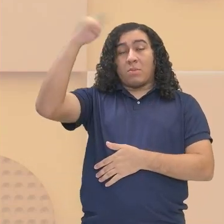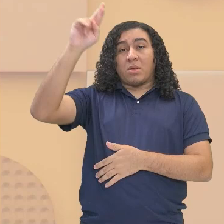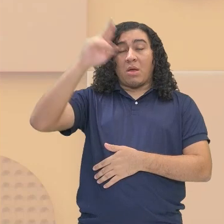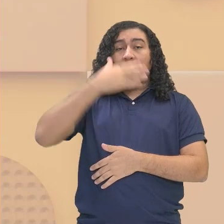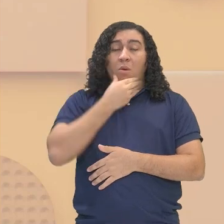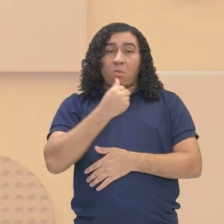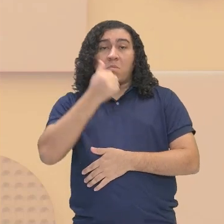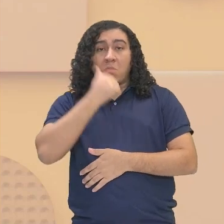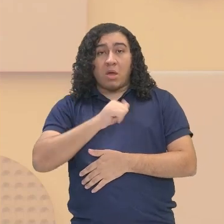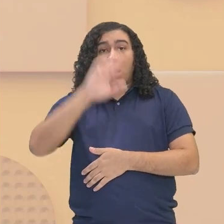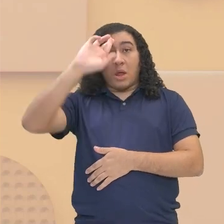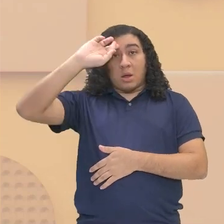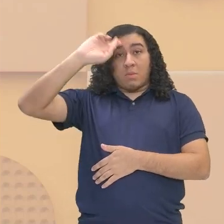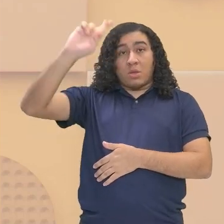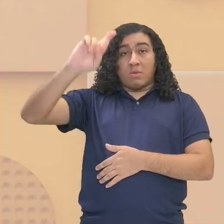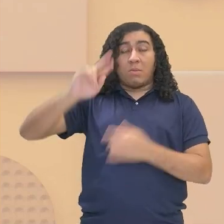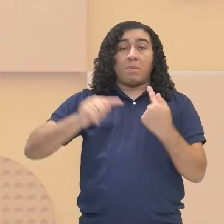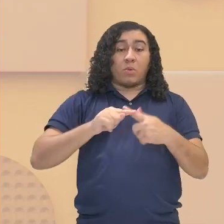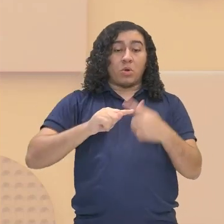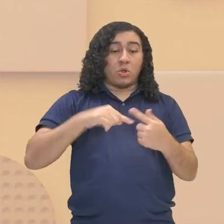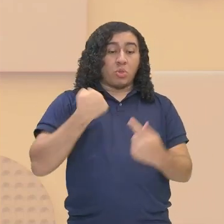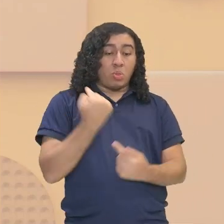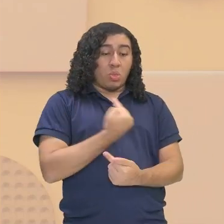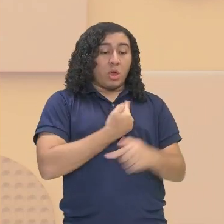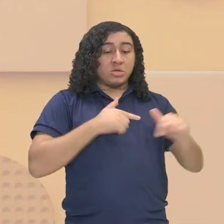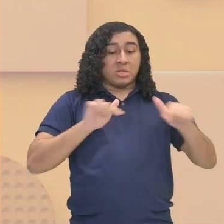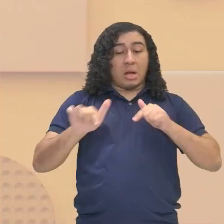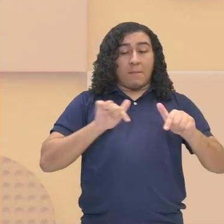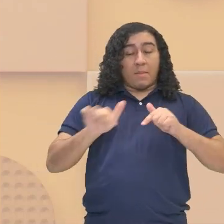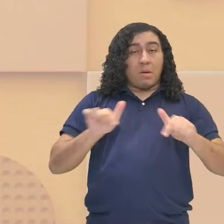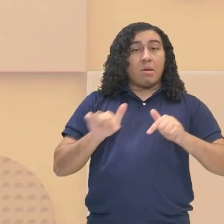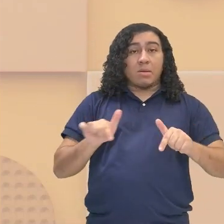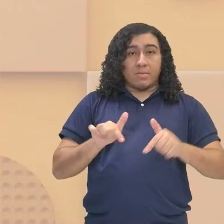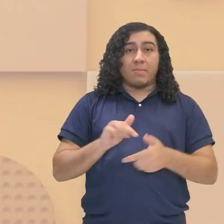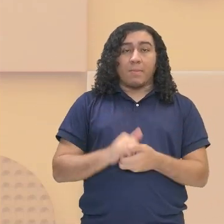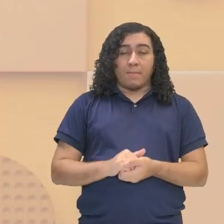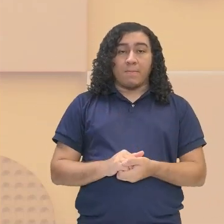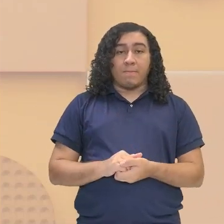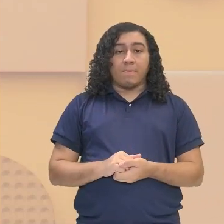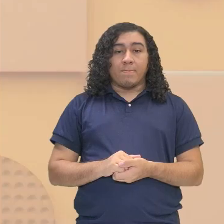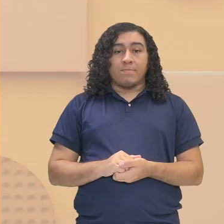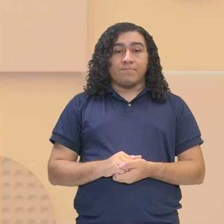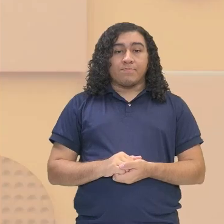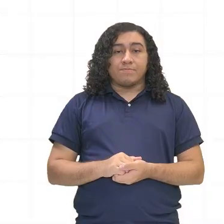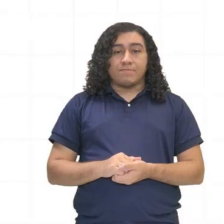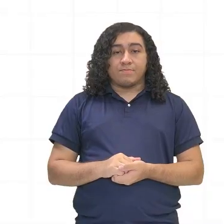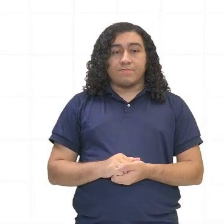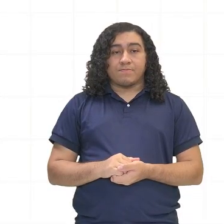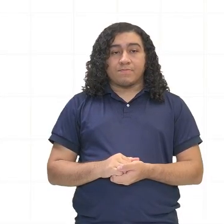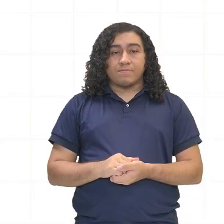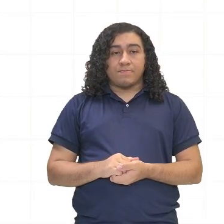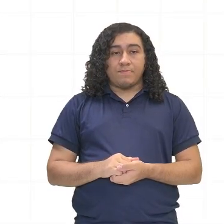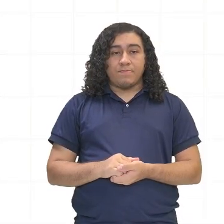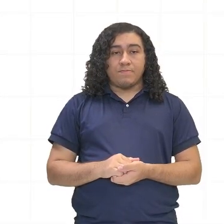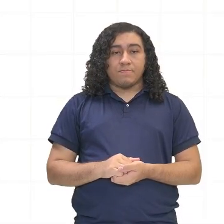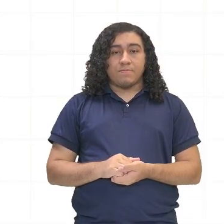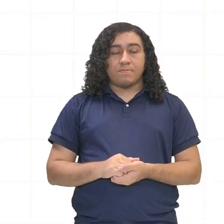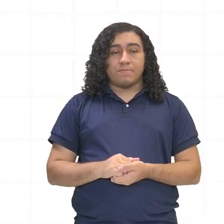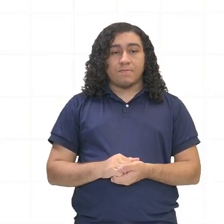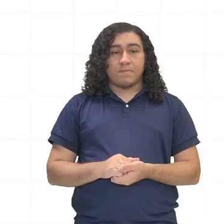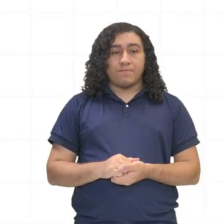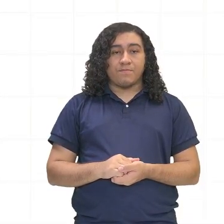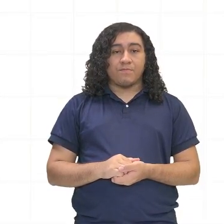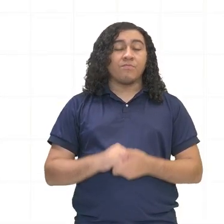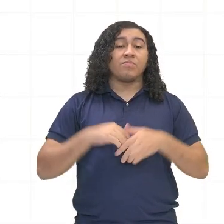videozinho mostrou, nós somos o quê? Operários, então, nesse tempo das fábricas, ok? Então, acompanhe comigo ali, nós temos, então, com